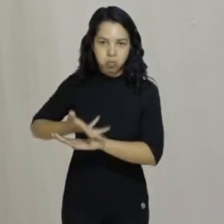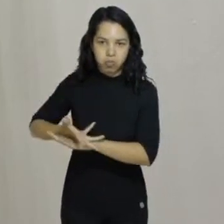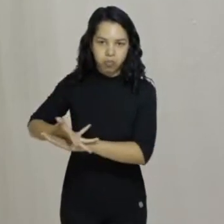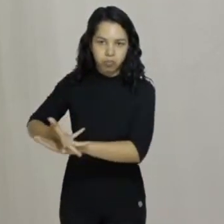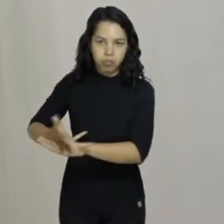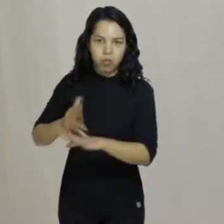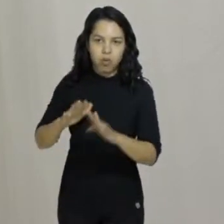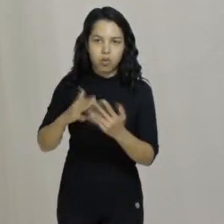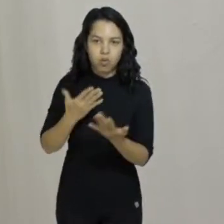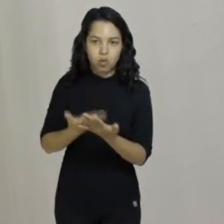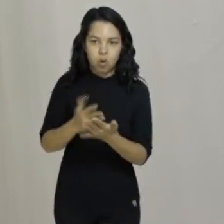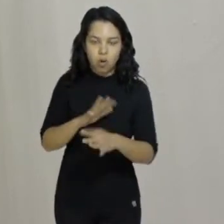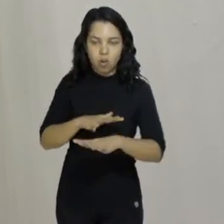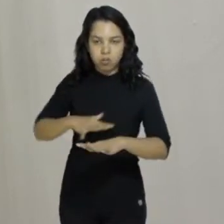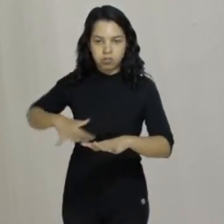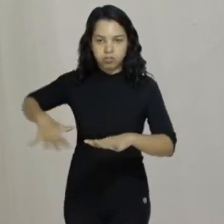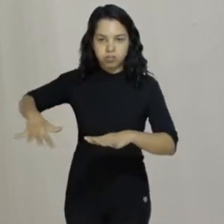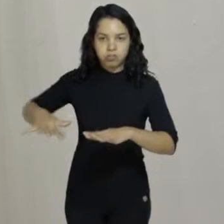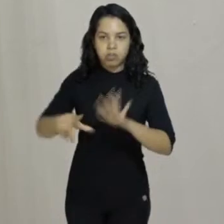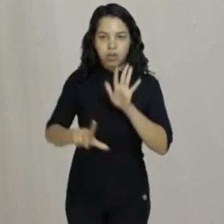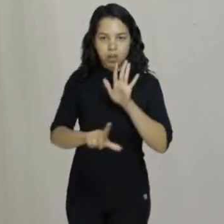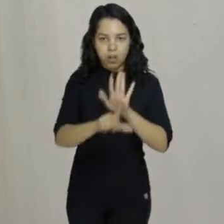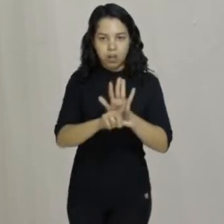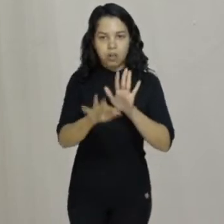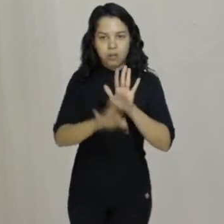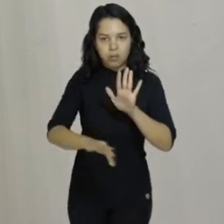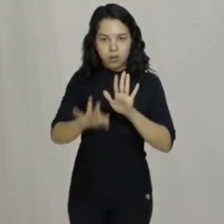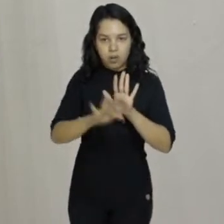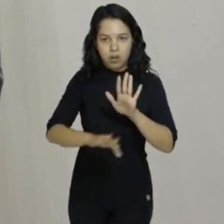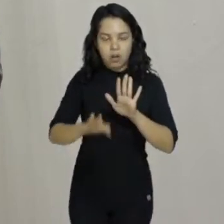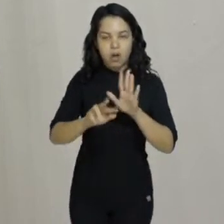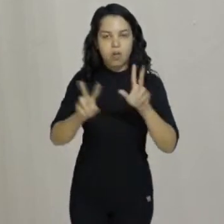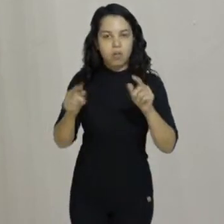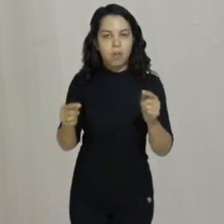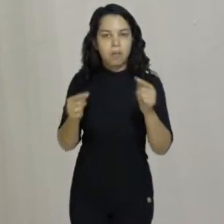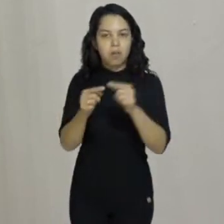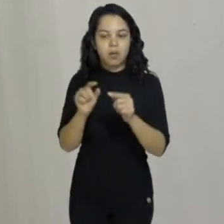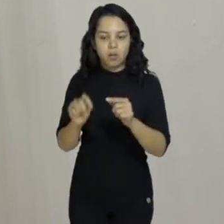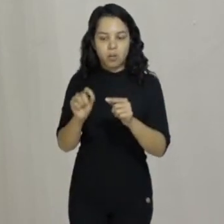Federal que envolve a remoção de uma faixa limpeza de faixa